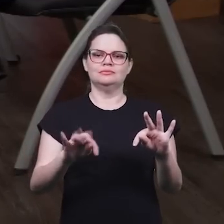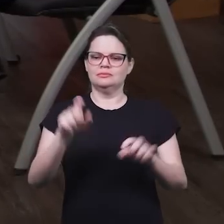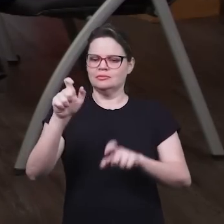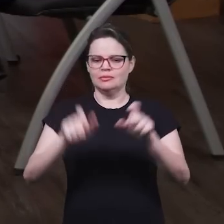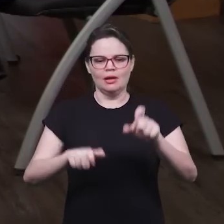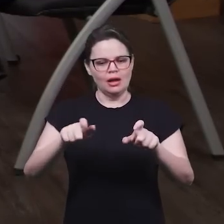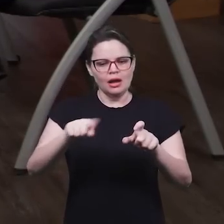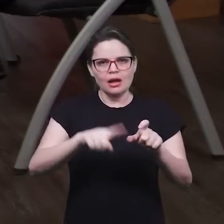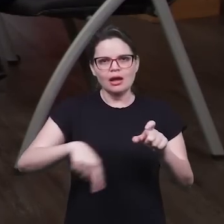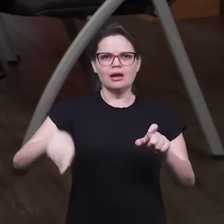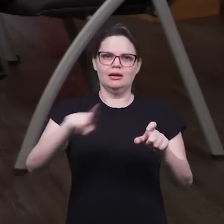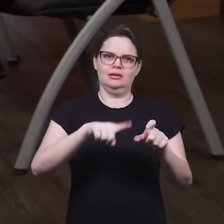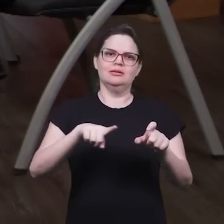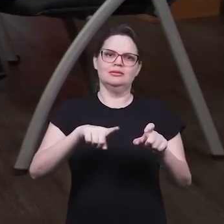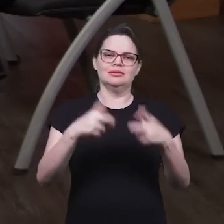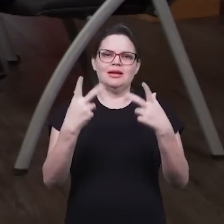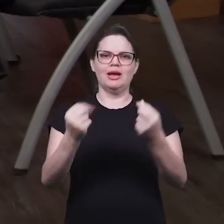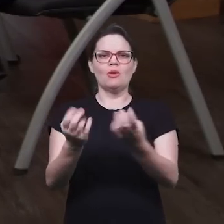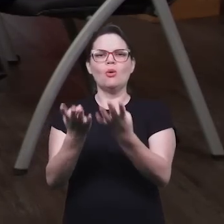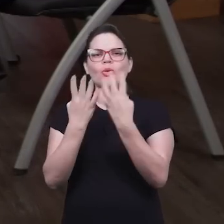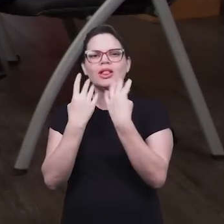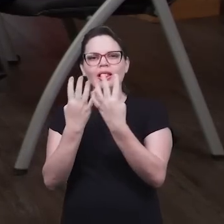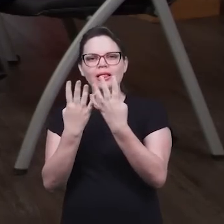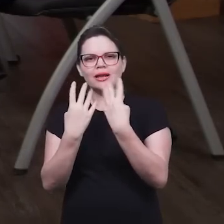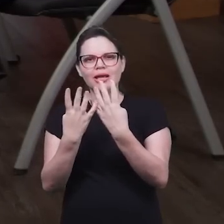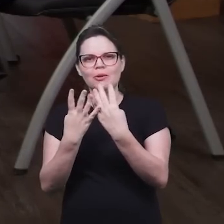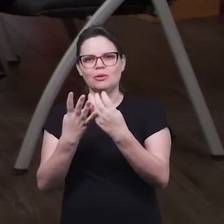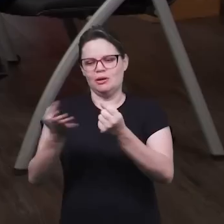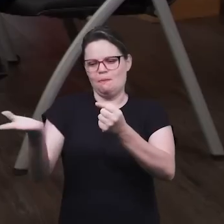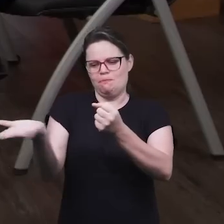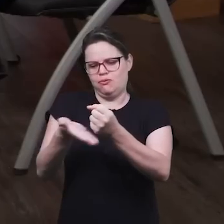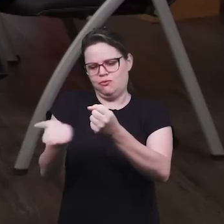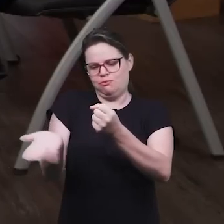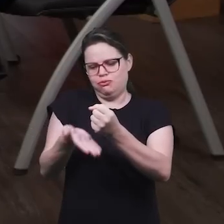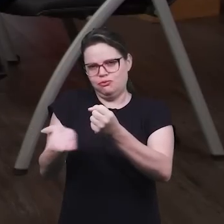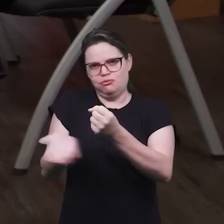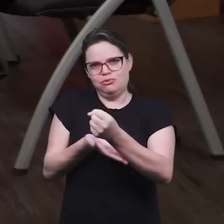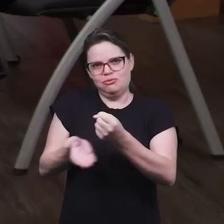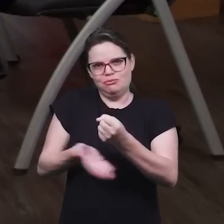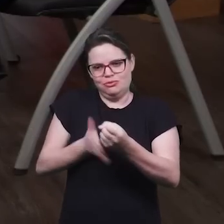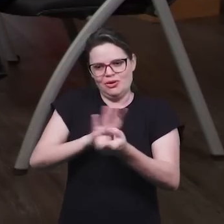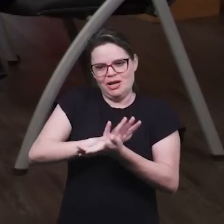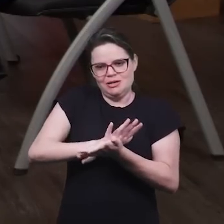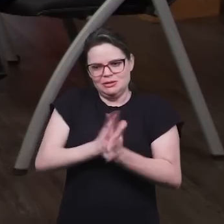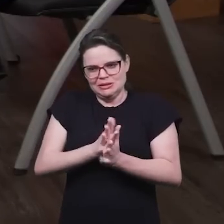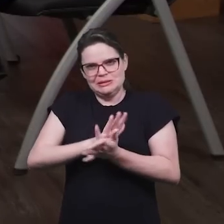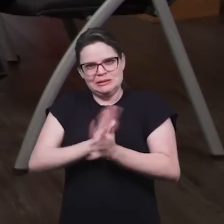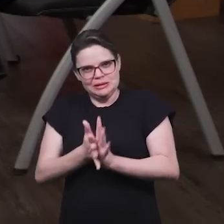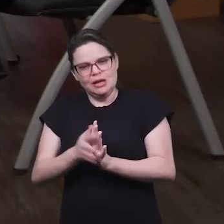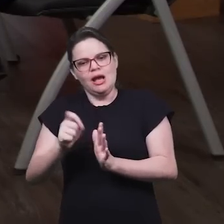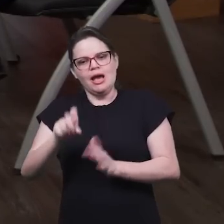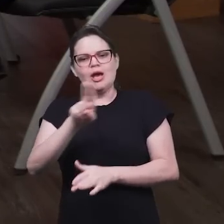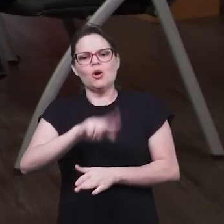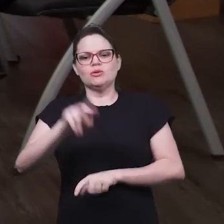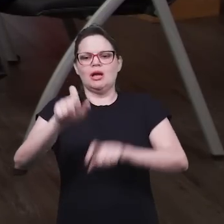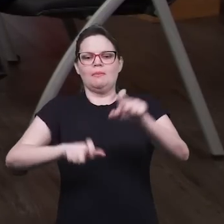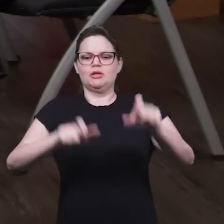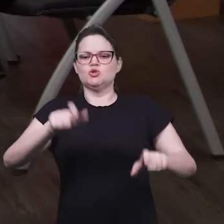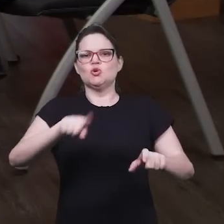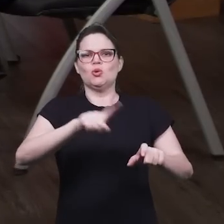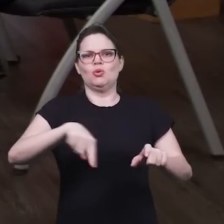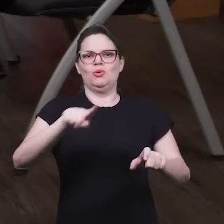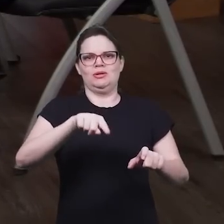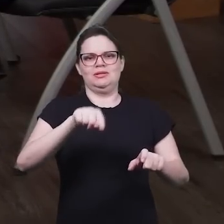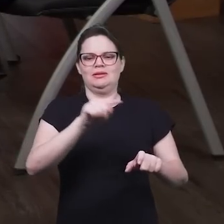própria semeadura de uma mensagem de salvação. Vai ser projetado aqui um texto que está em Mateus